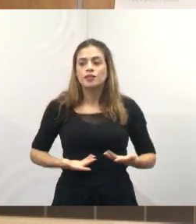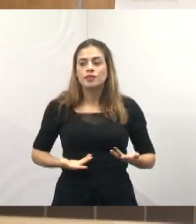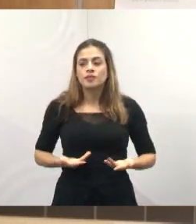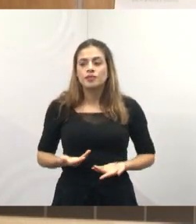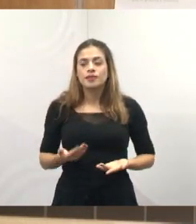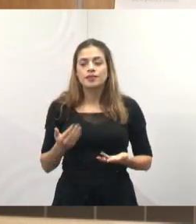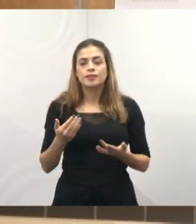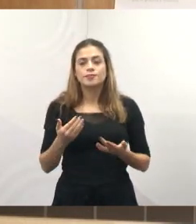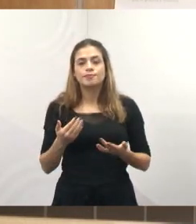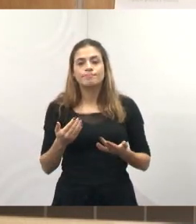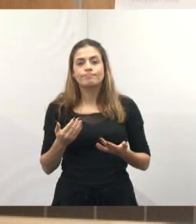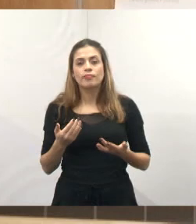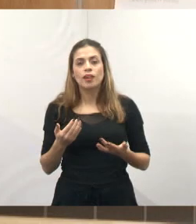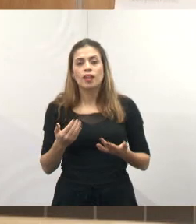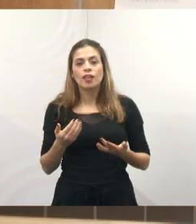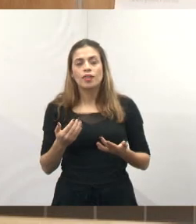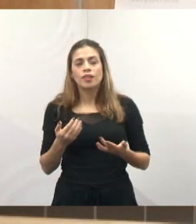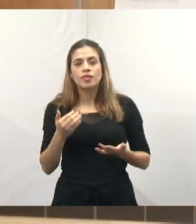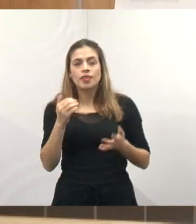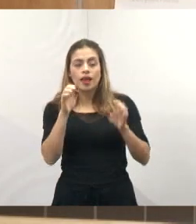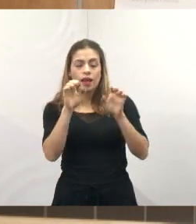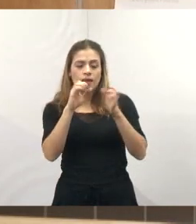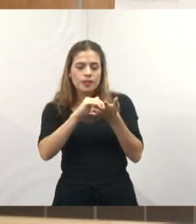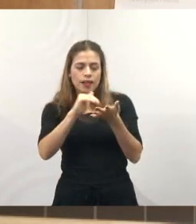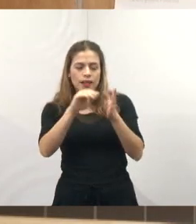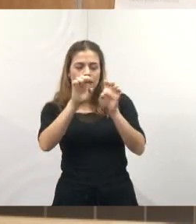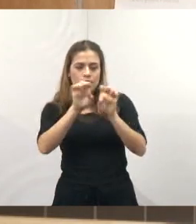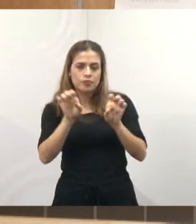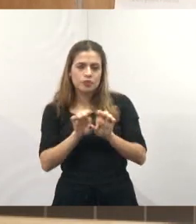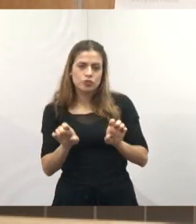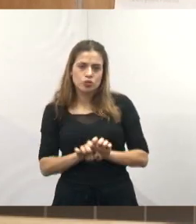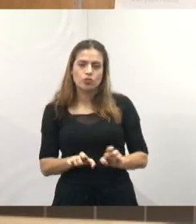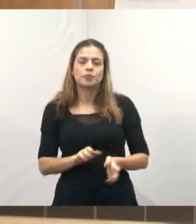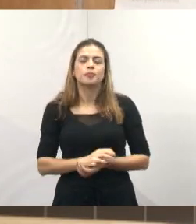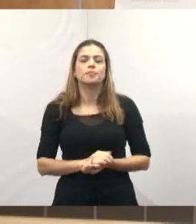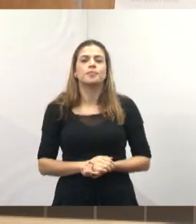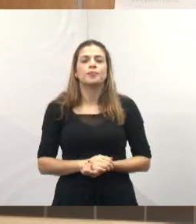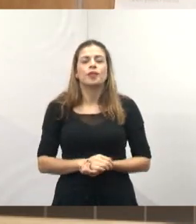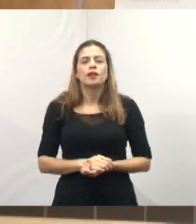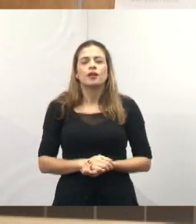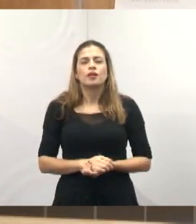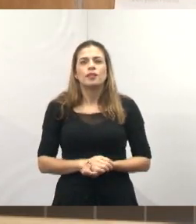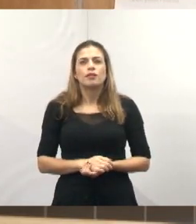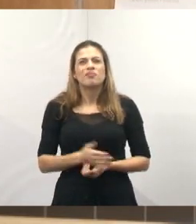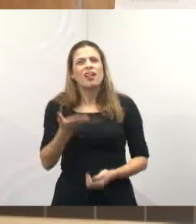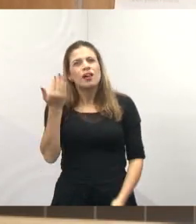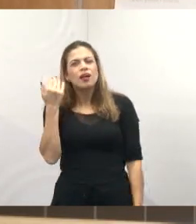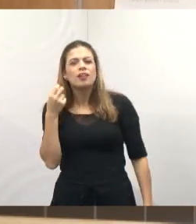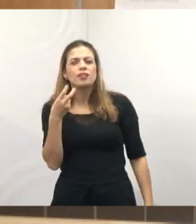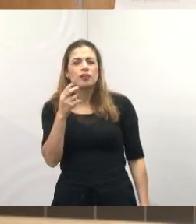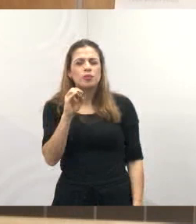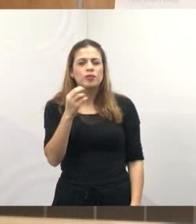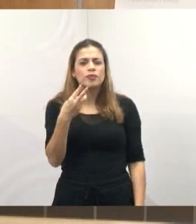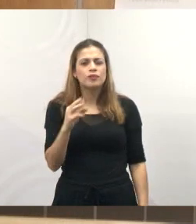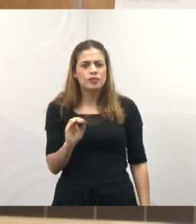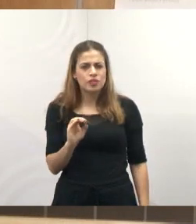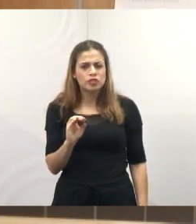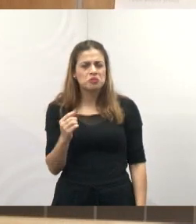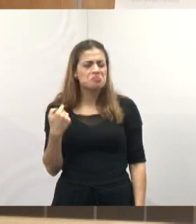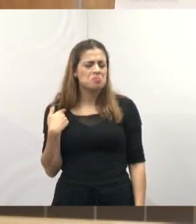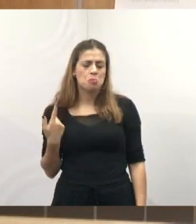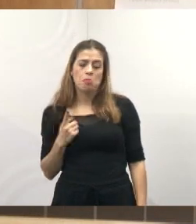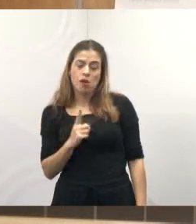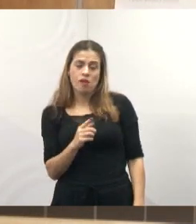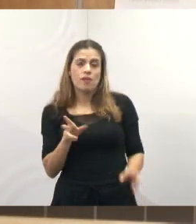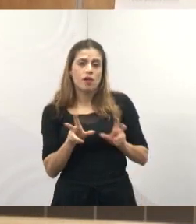na infraestrutura do município. Quando a gente fala em 2020, né, eu não estava aqui nessa